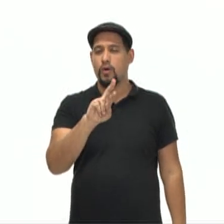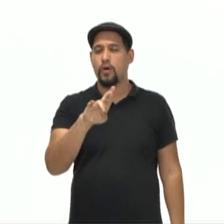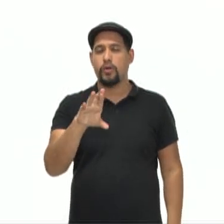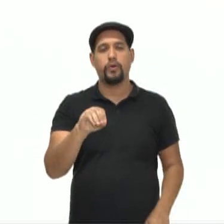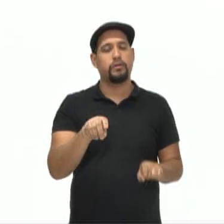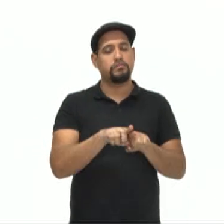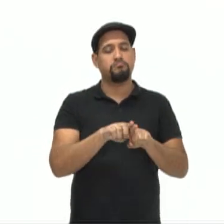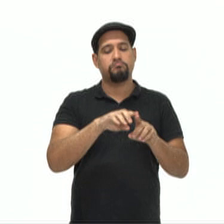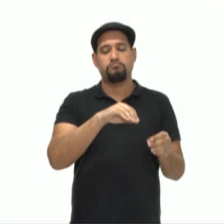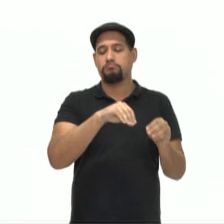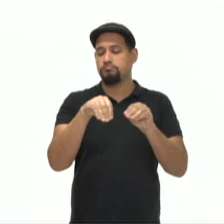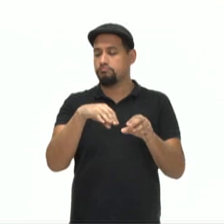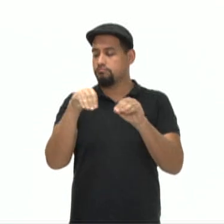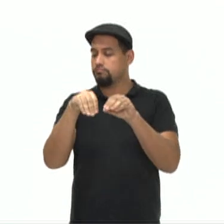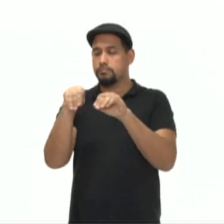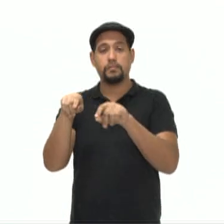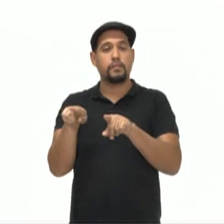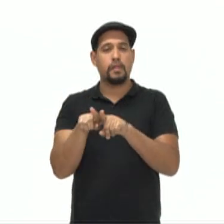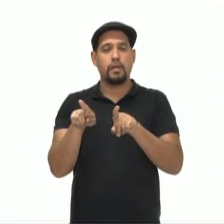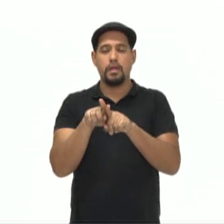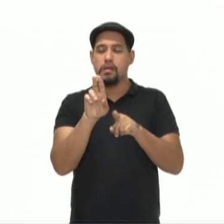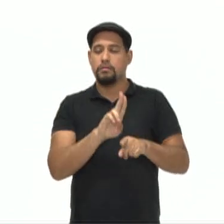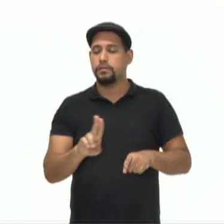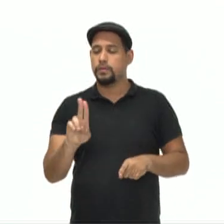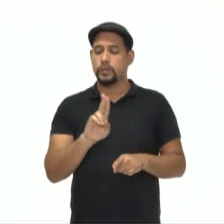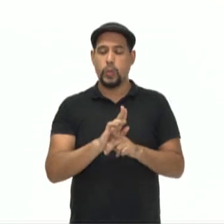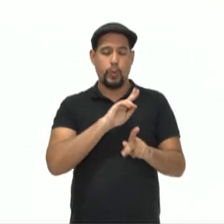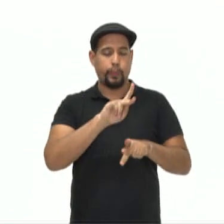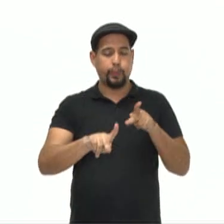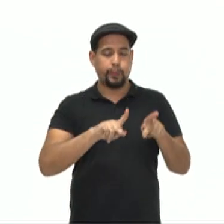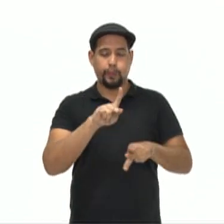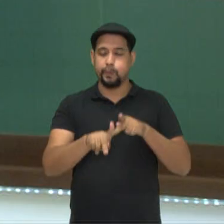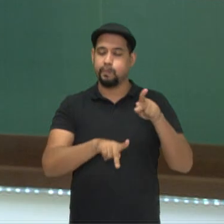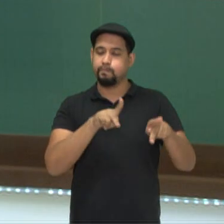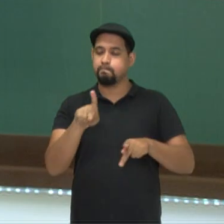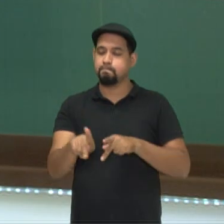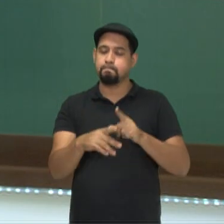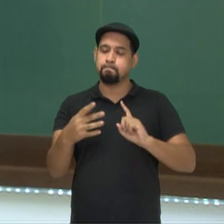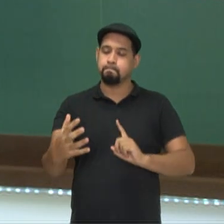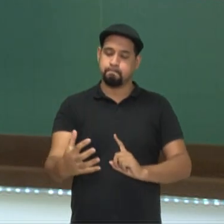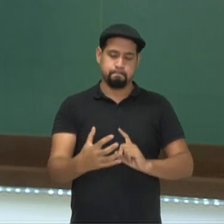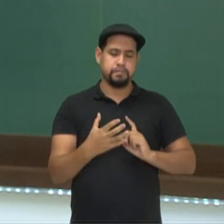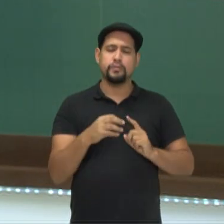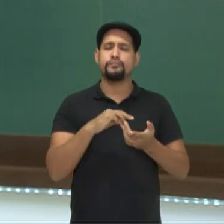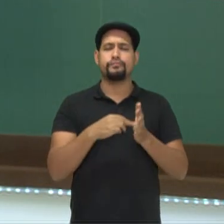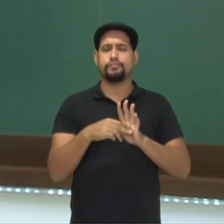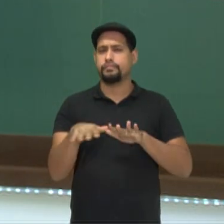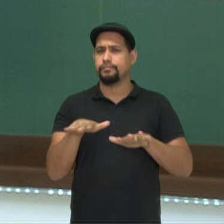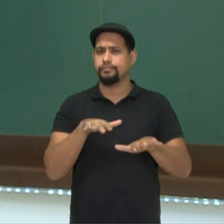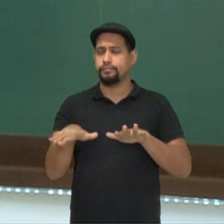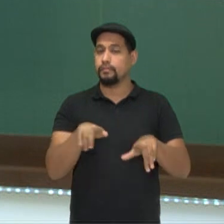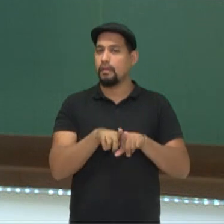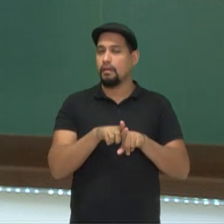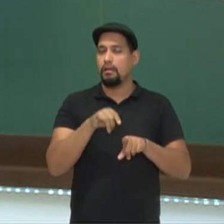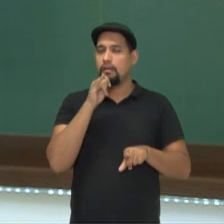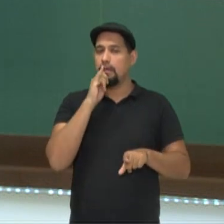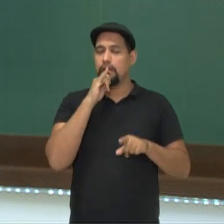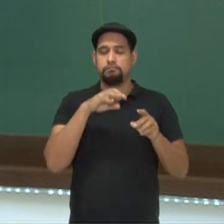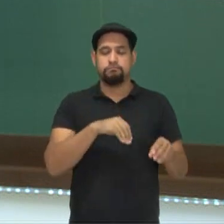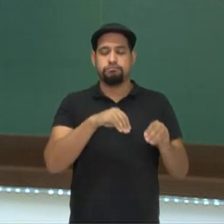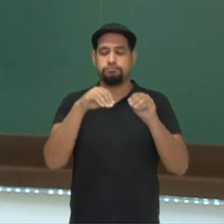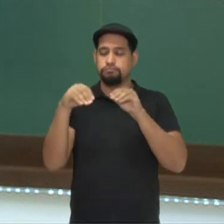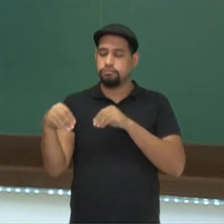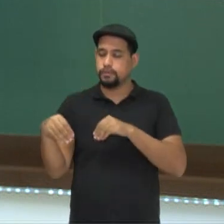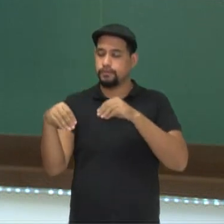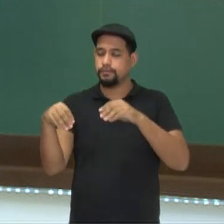áreas de repulsão e atração populacional. O que é esse movimento, esse ato de migrar,